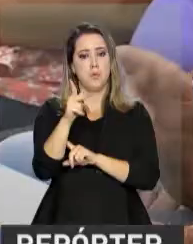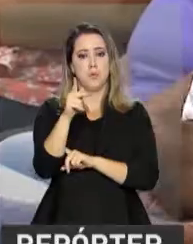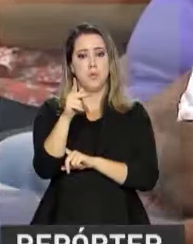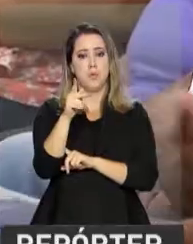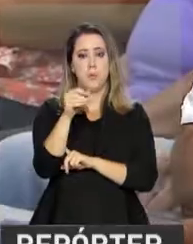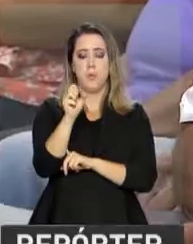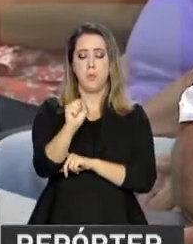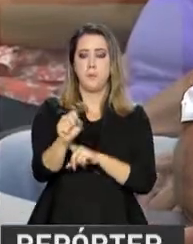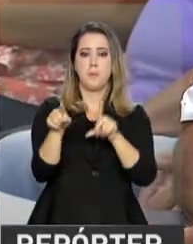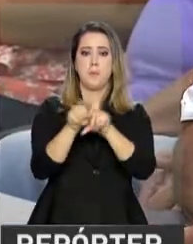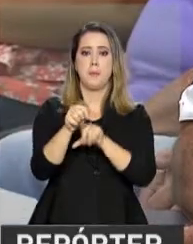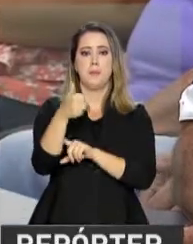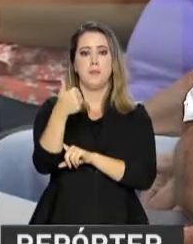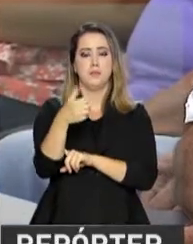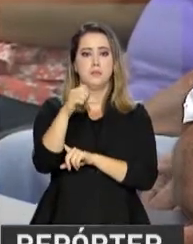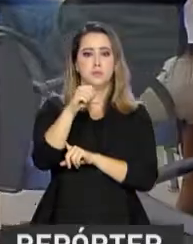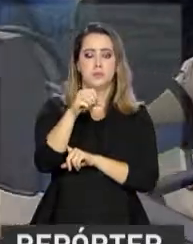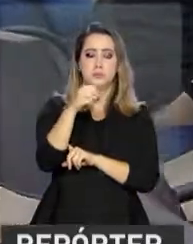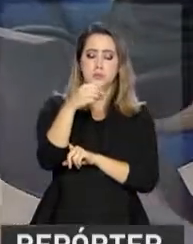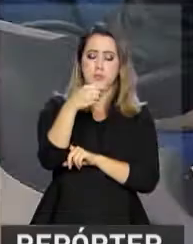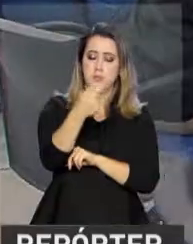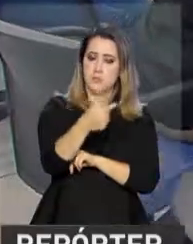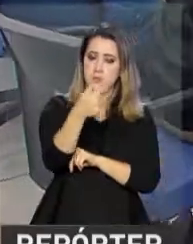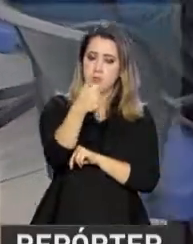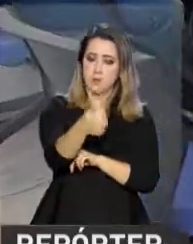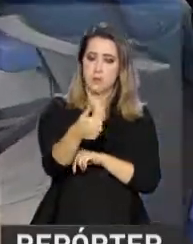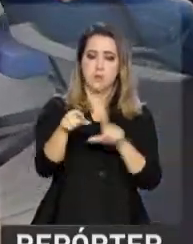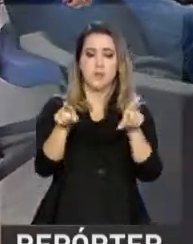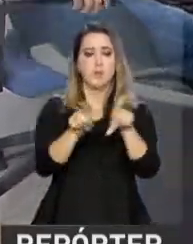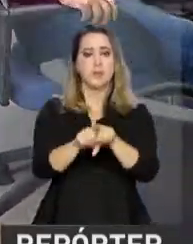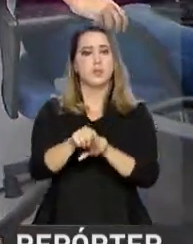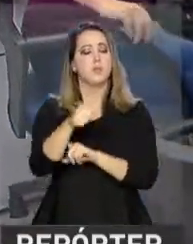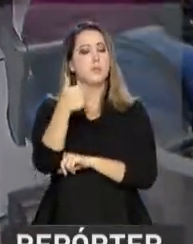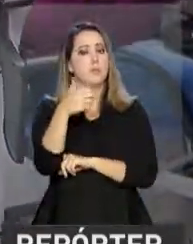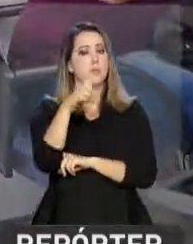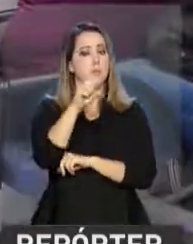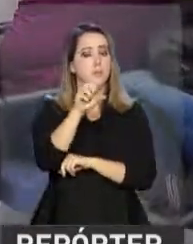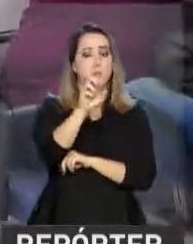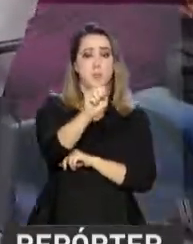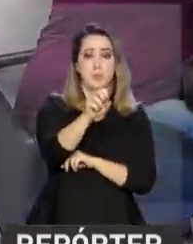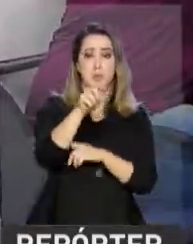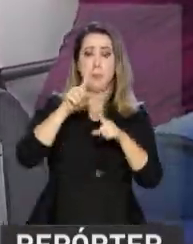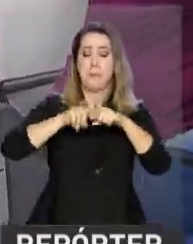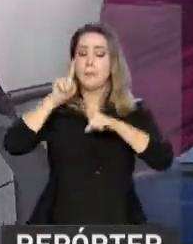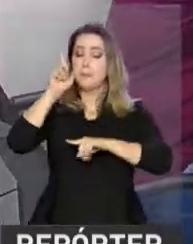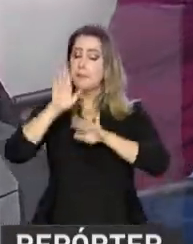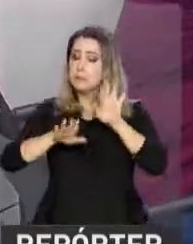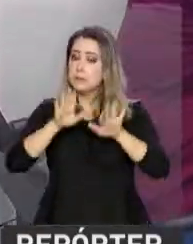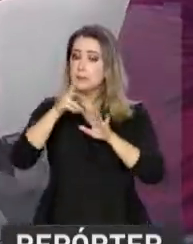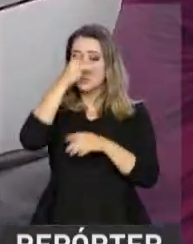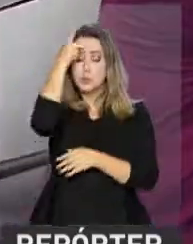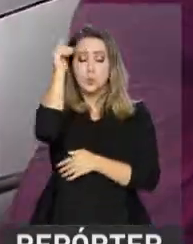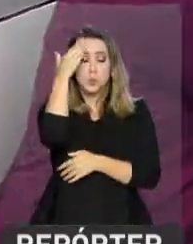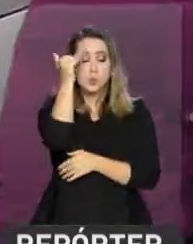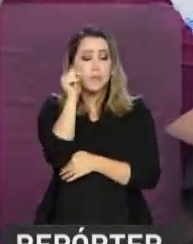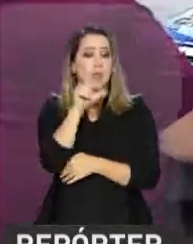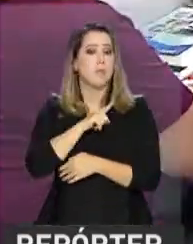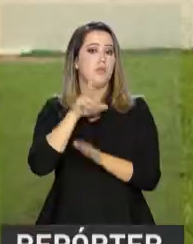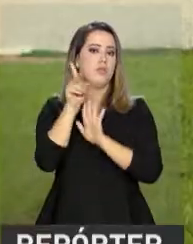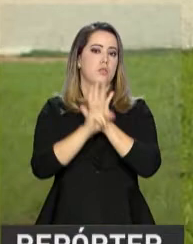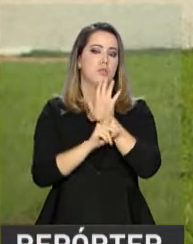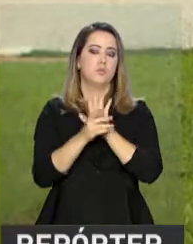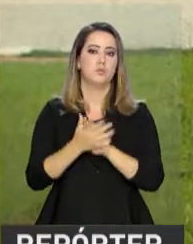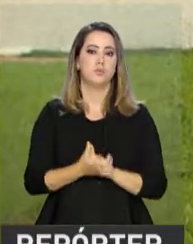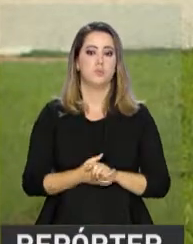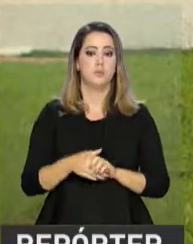PIS/PASEP entre 1971 e 1988. Mas nem todas as pessoas sabem que têm direito ao benefício.